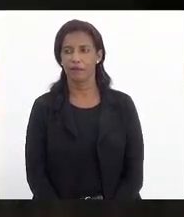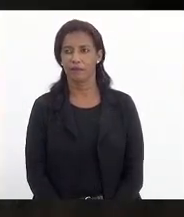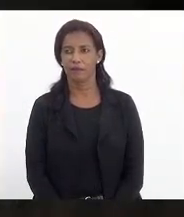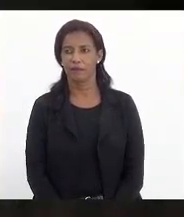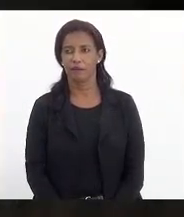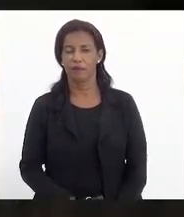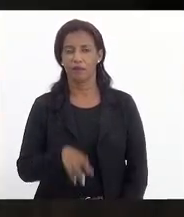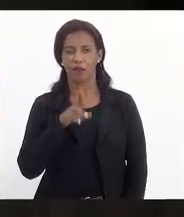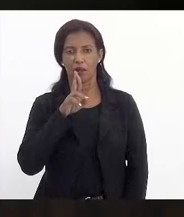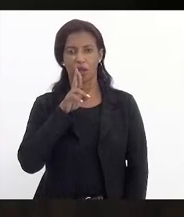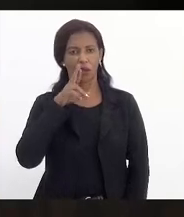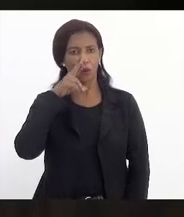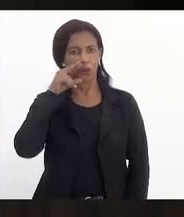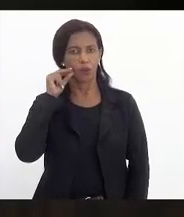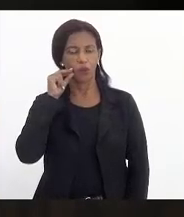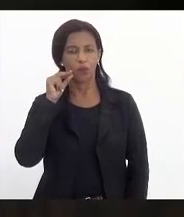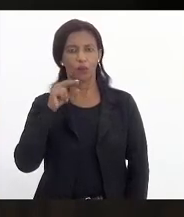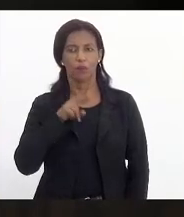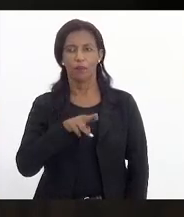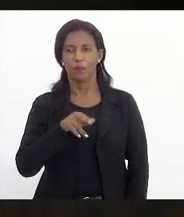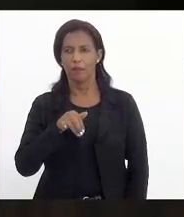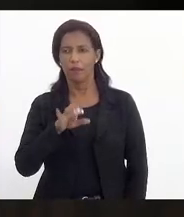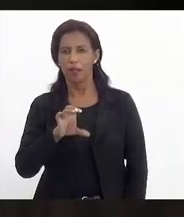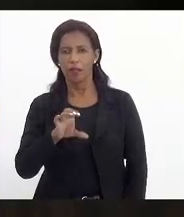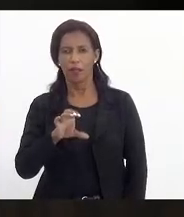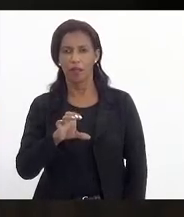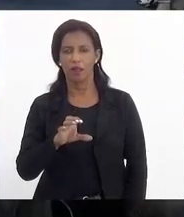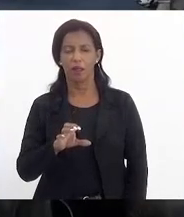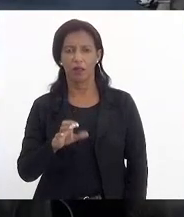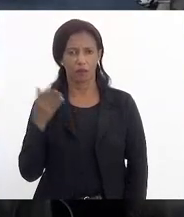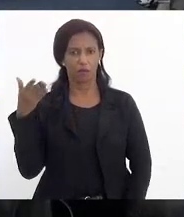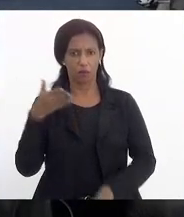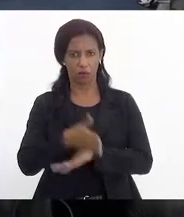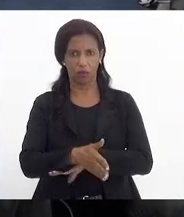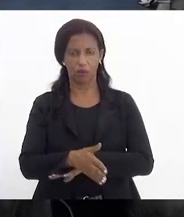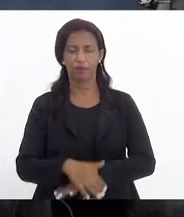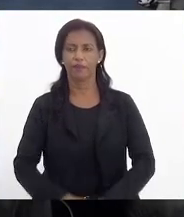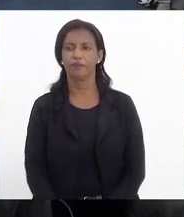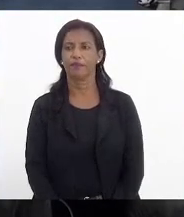Deputado Rosenberg Reis. Deputado Carlos Mink, está no ar. Entrei.